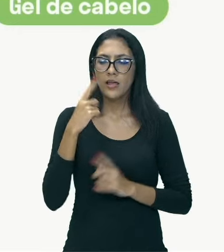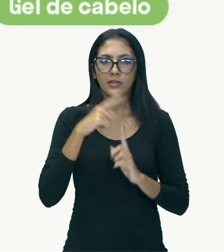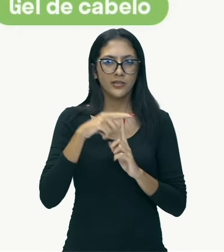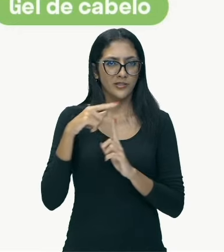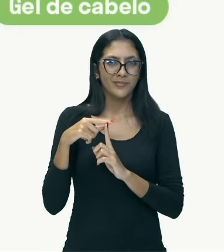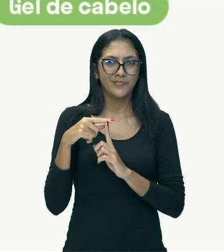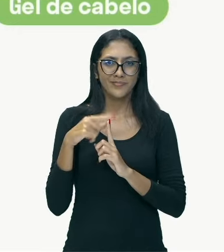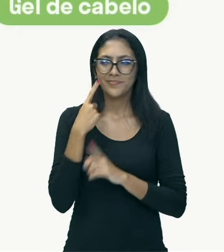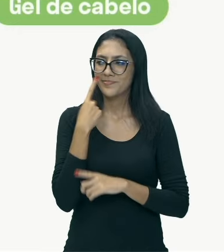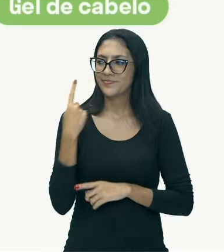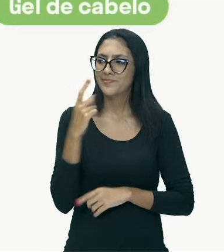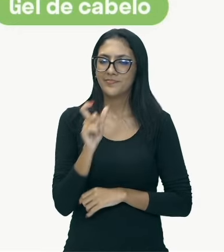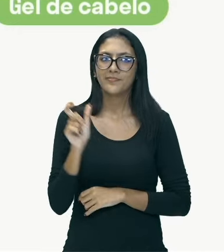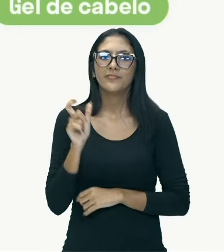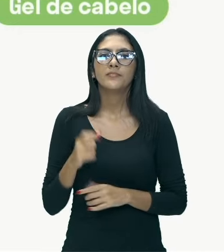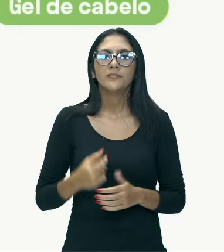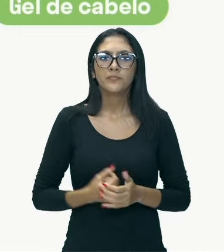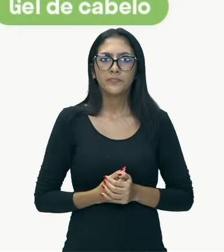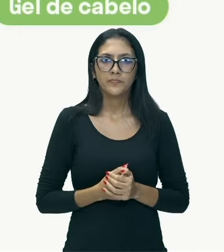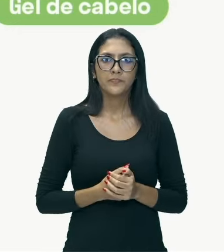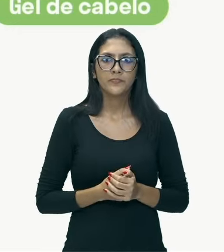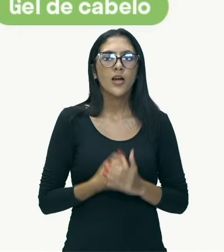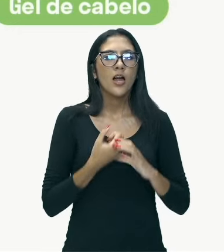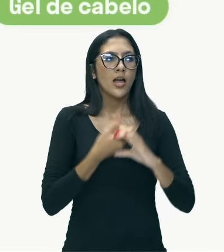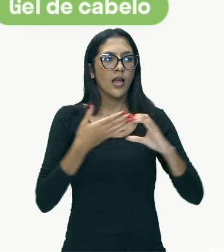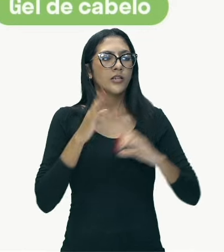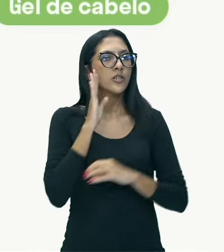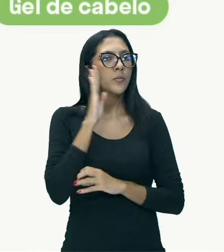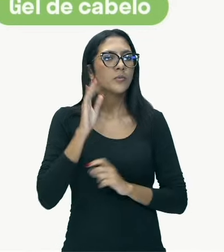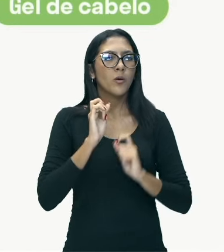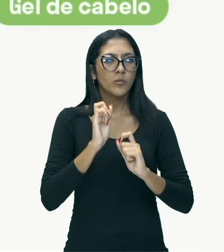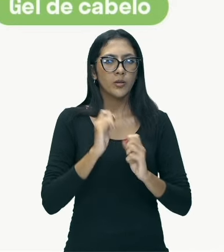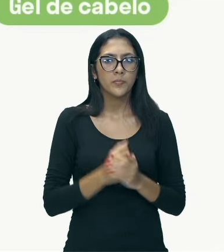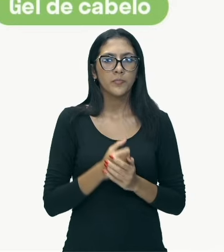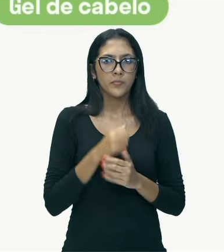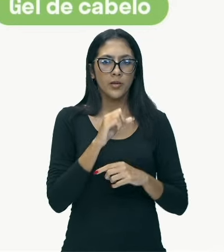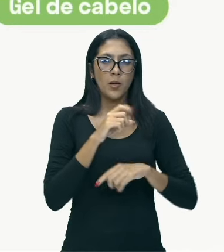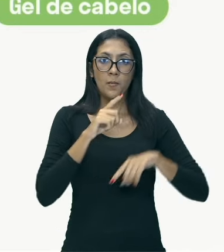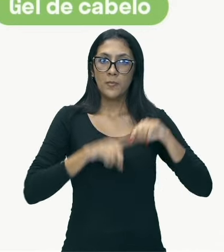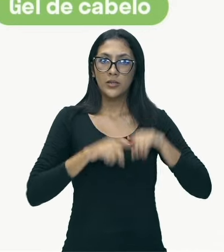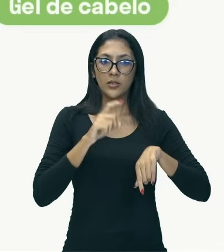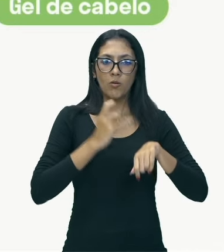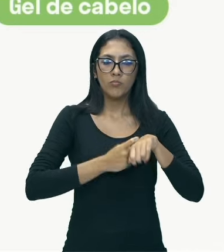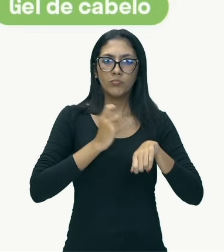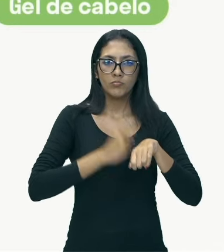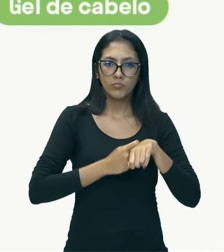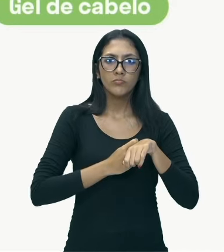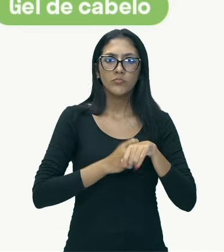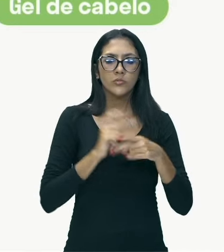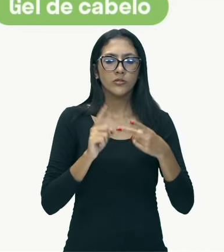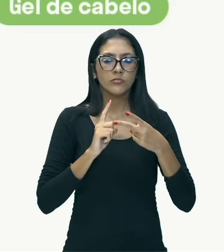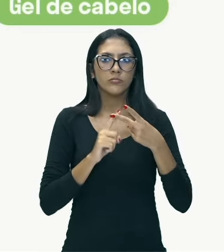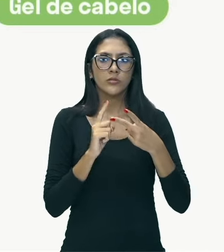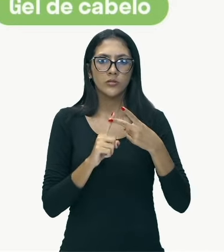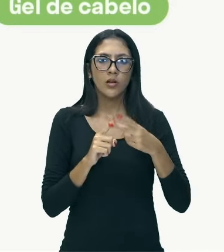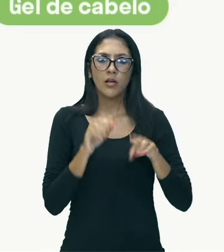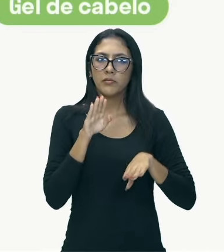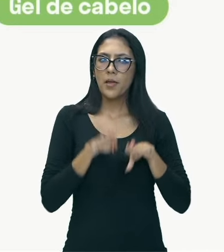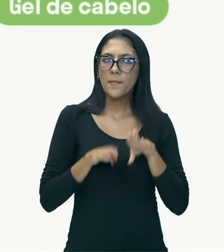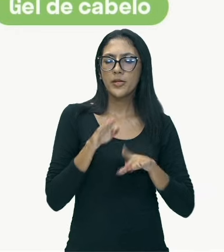Aqui, como componente disperso, nós vamos ter o sólido, e como componente dispersante, dependendo